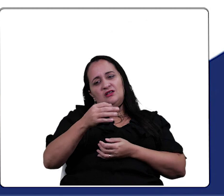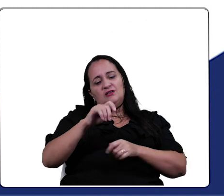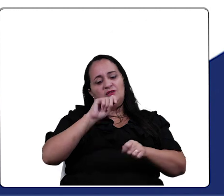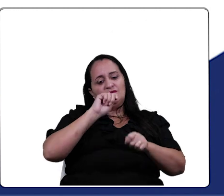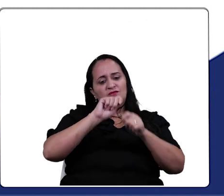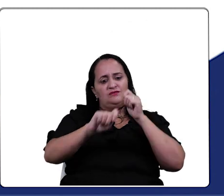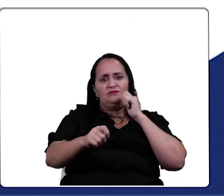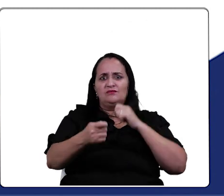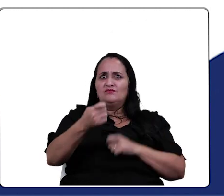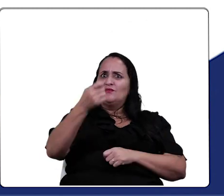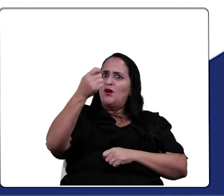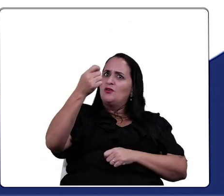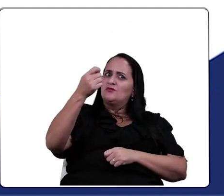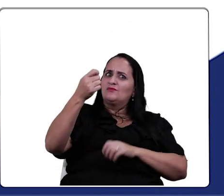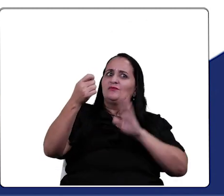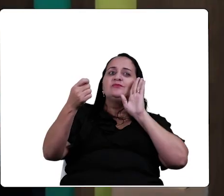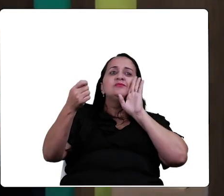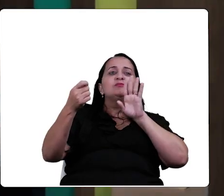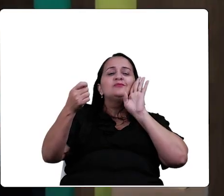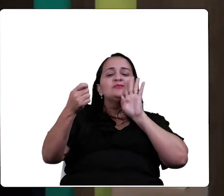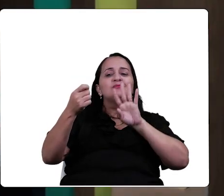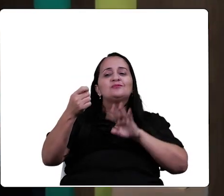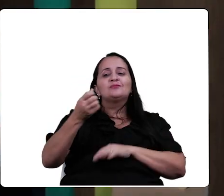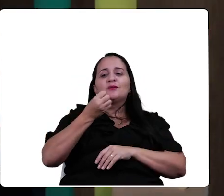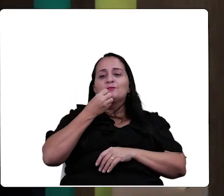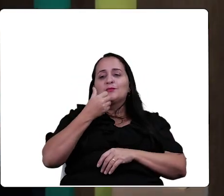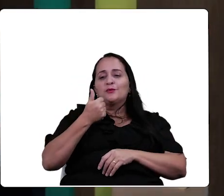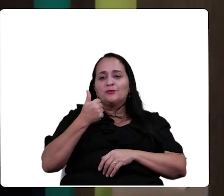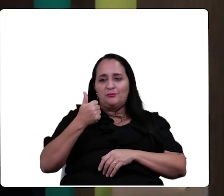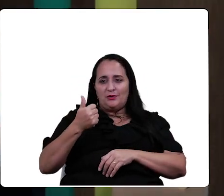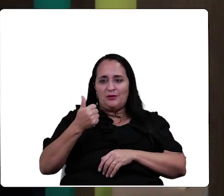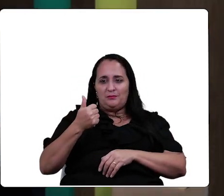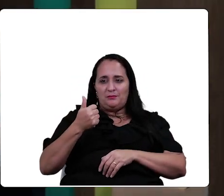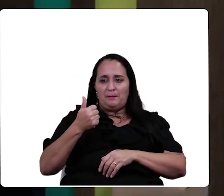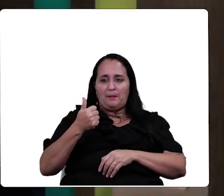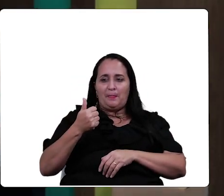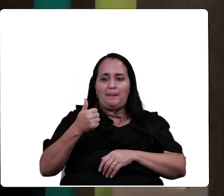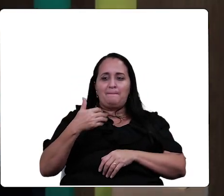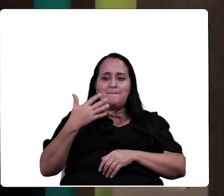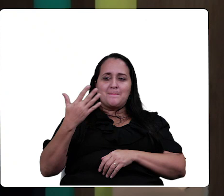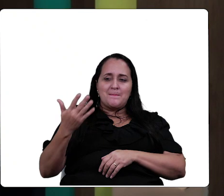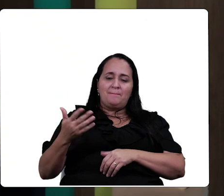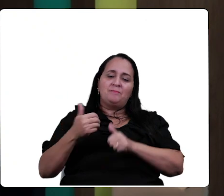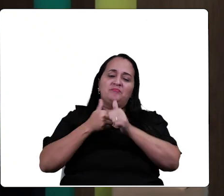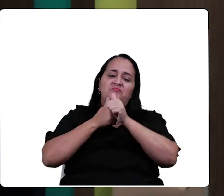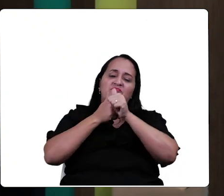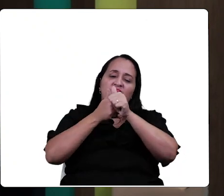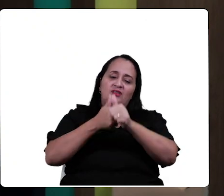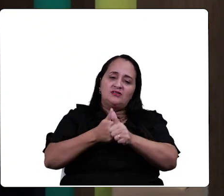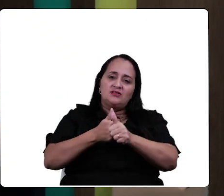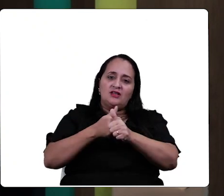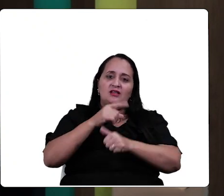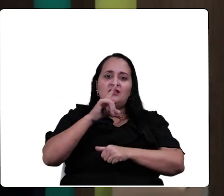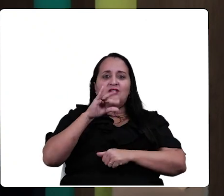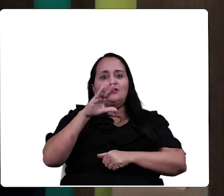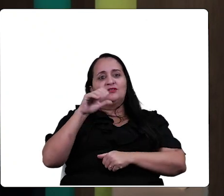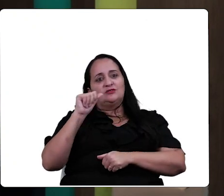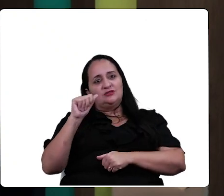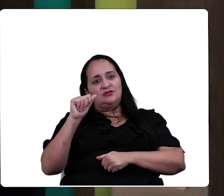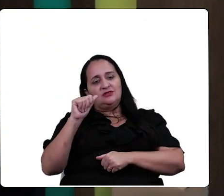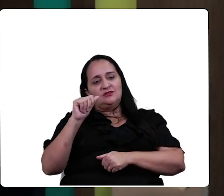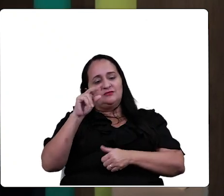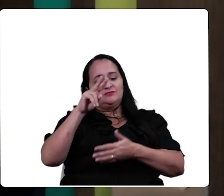Acertou! É o fósforo! Muito bem! Então, segue as dicas. Leitura